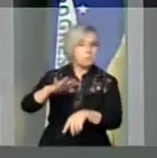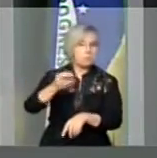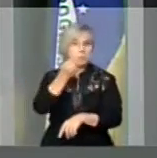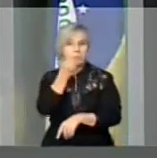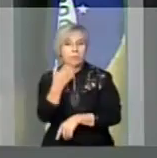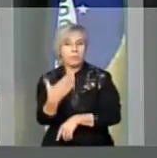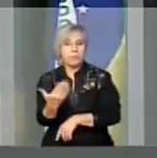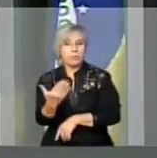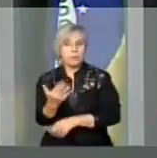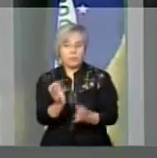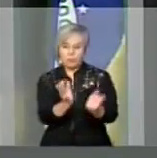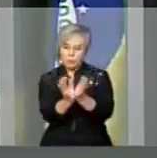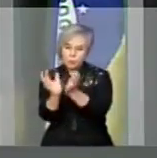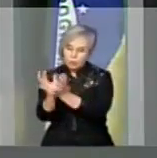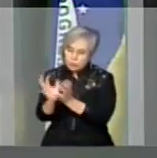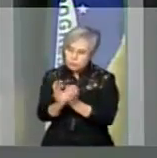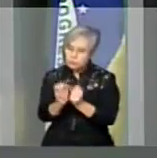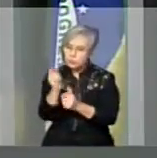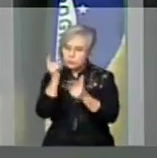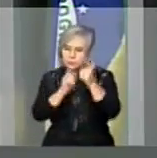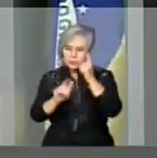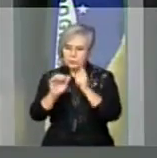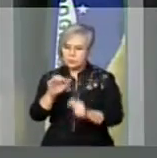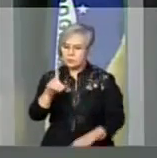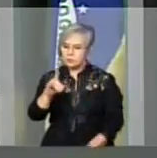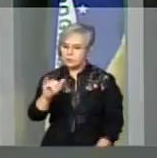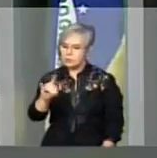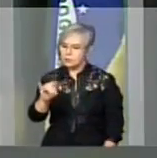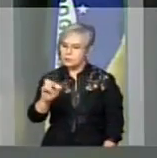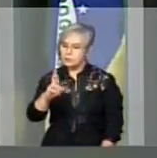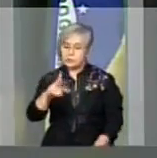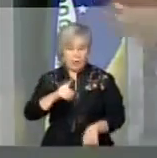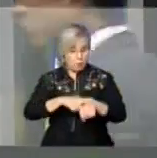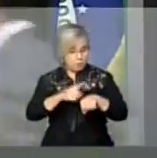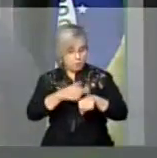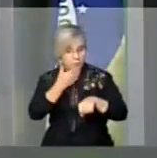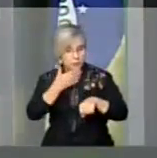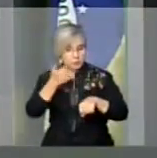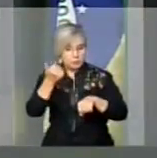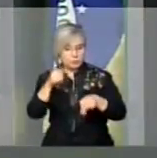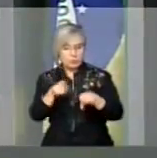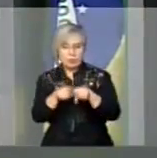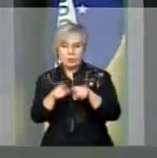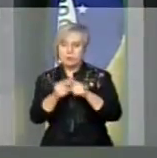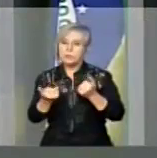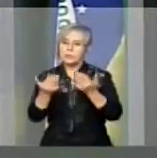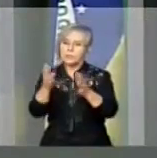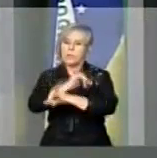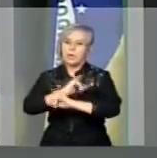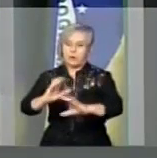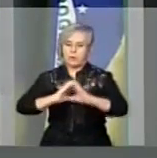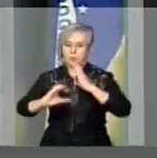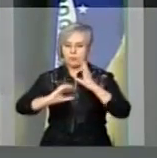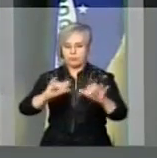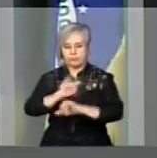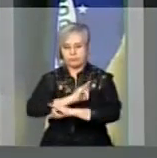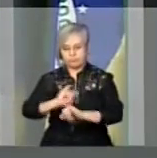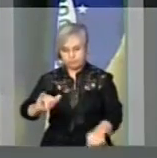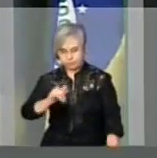e segundo as equipes para editar os melhores momentos e organizar as entregas, protegendo